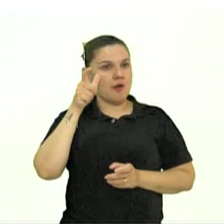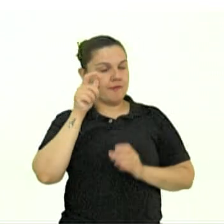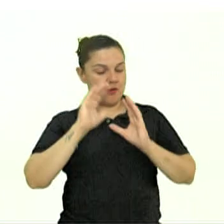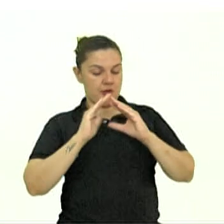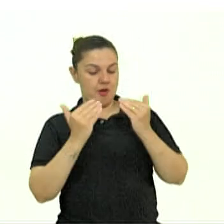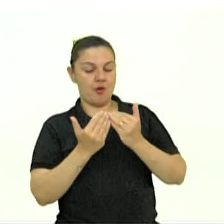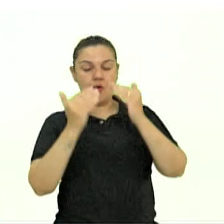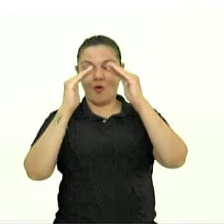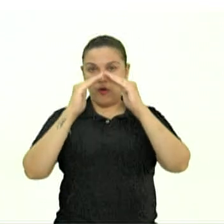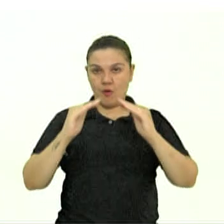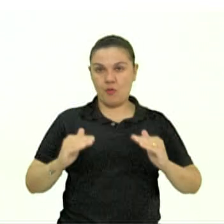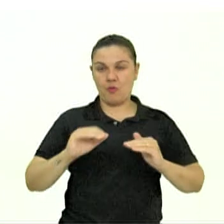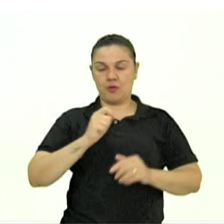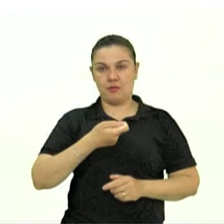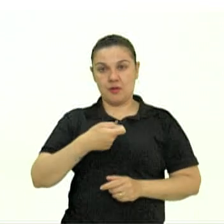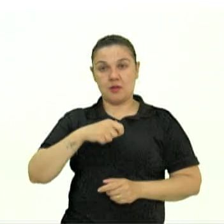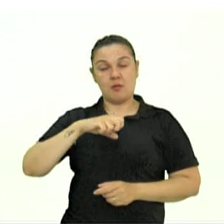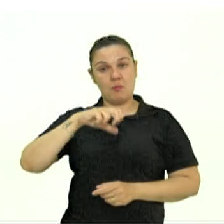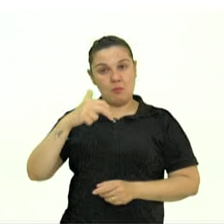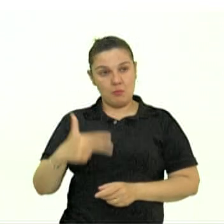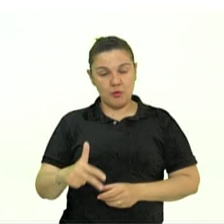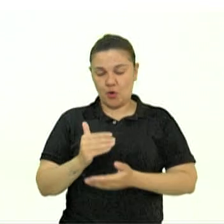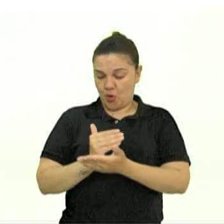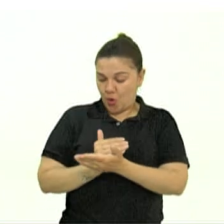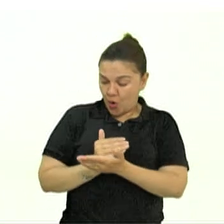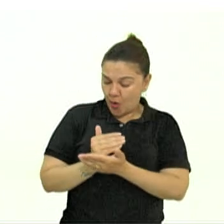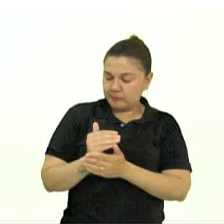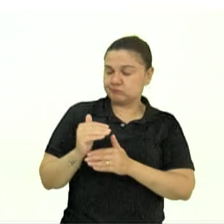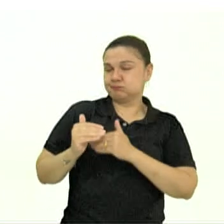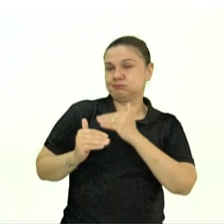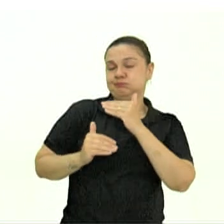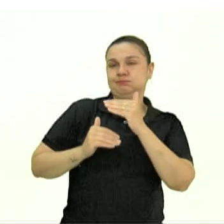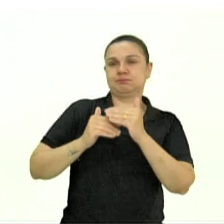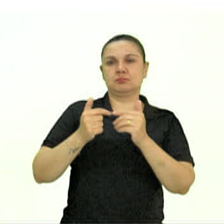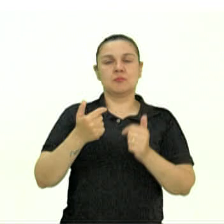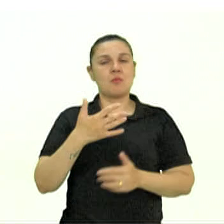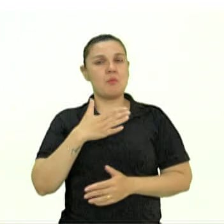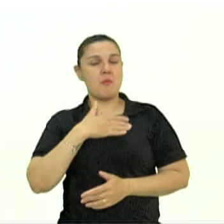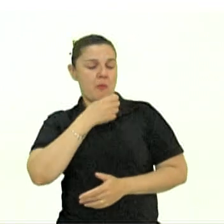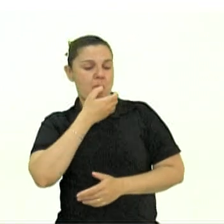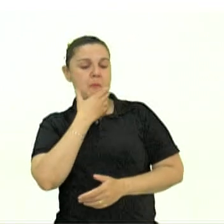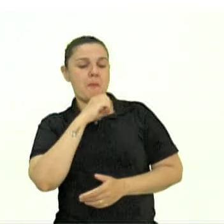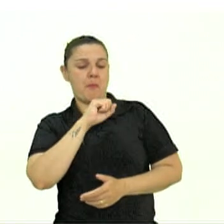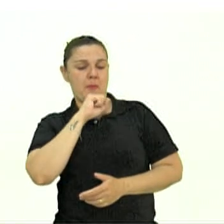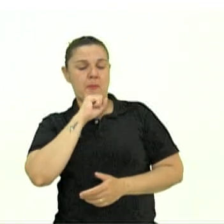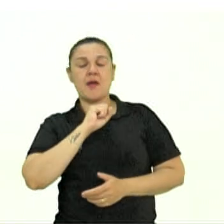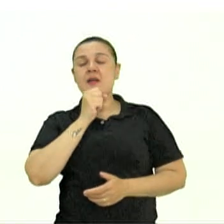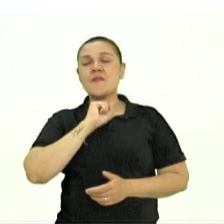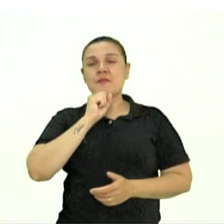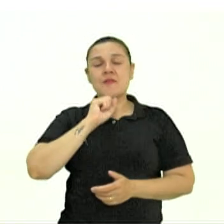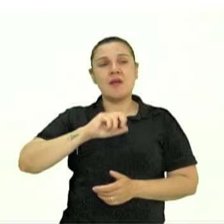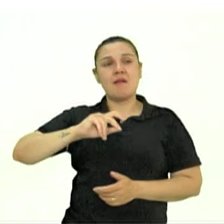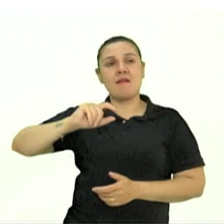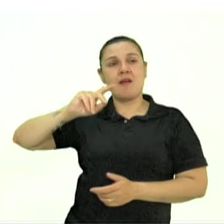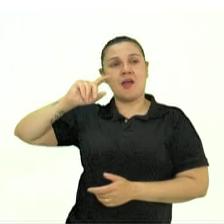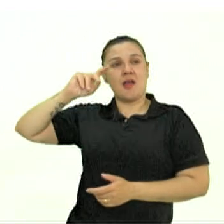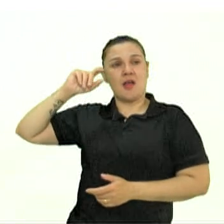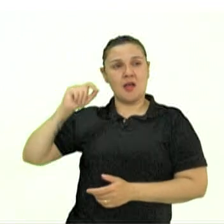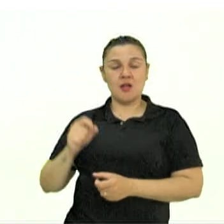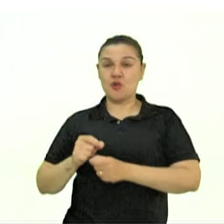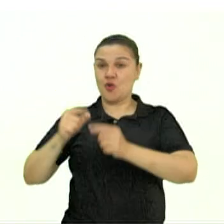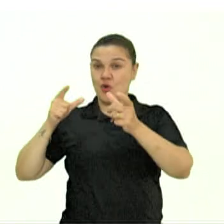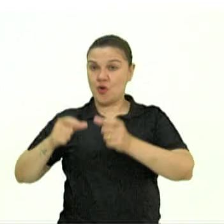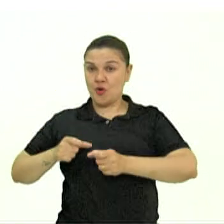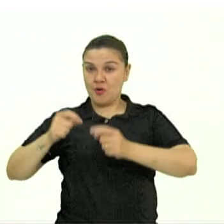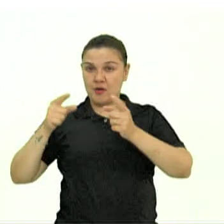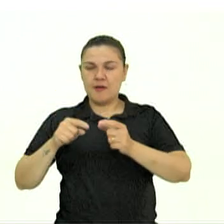colônia portuguesa, na tenridade dos primeiros anos, quando o meu velho pai, com os nossos arcos, a sitiadoras